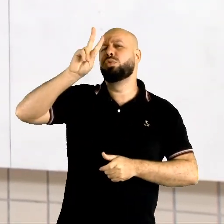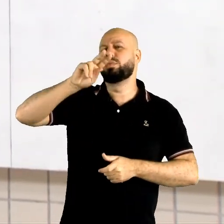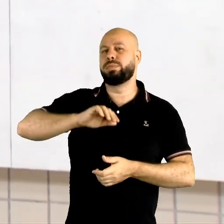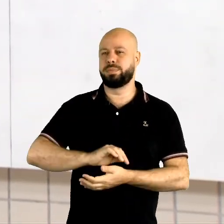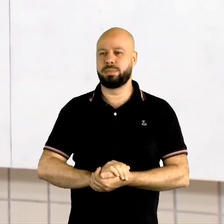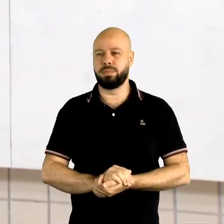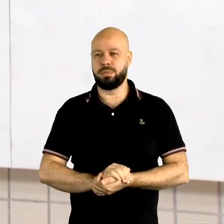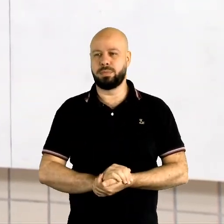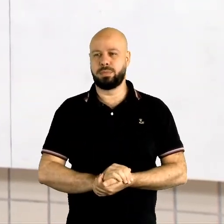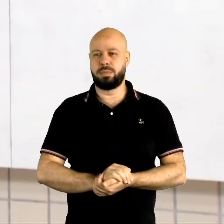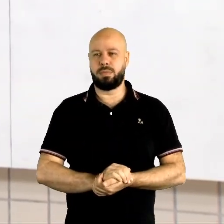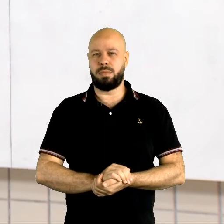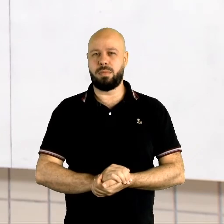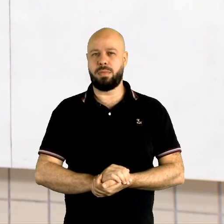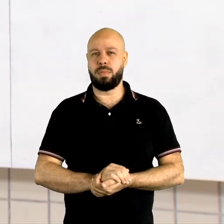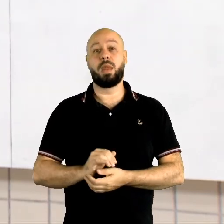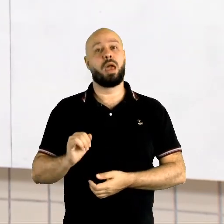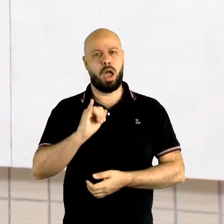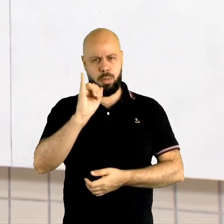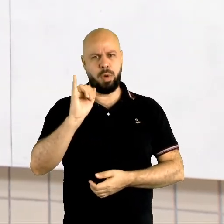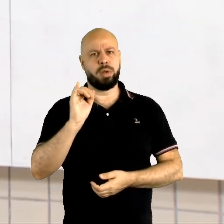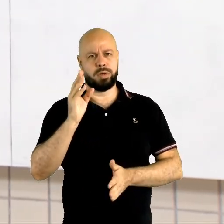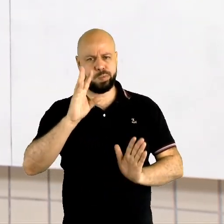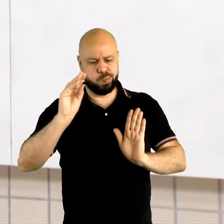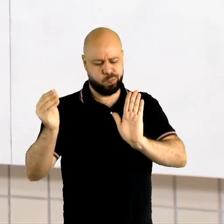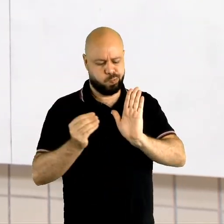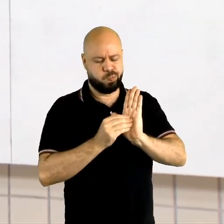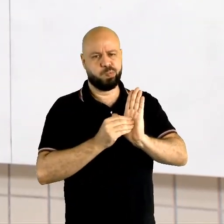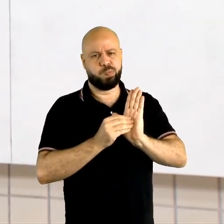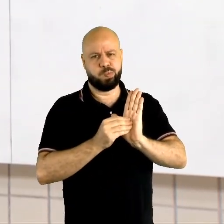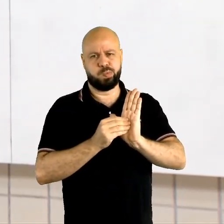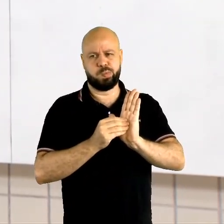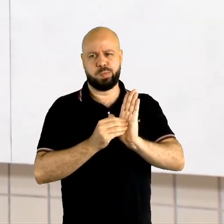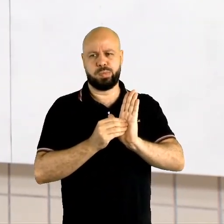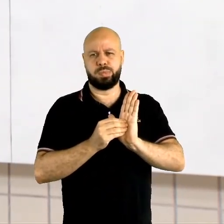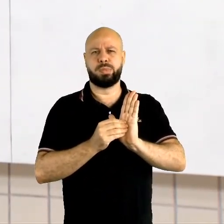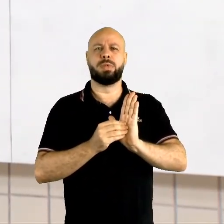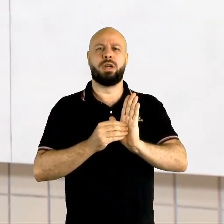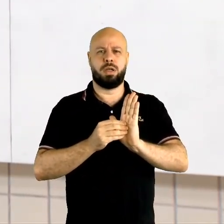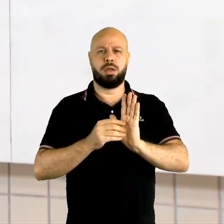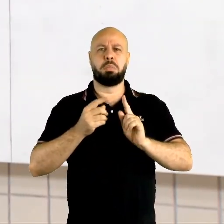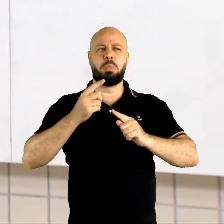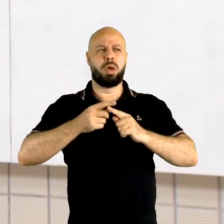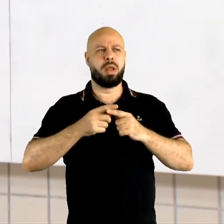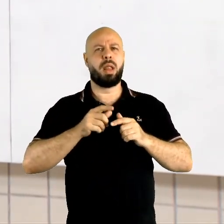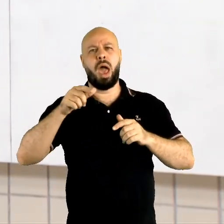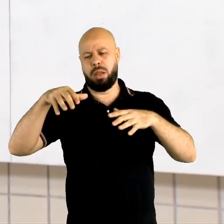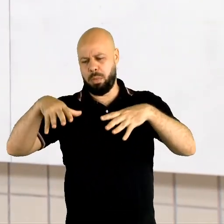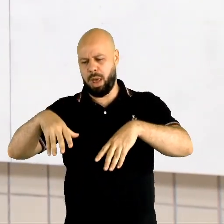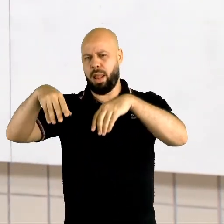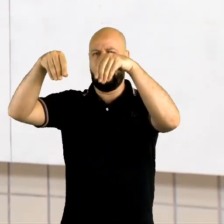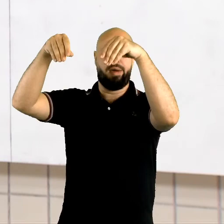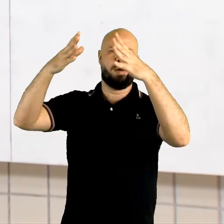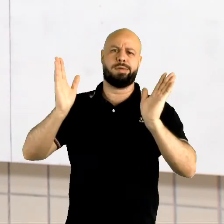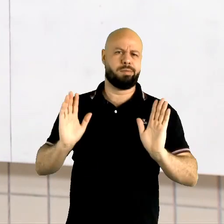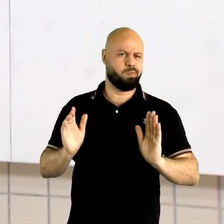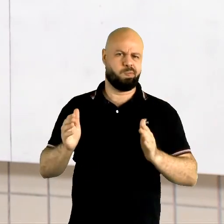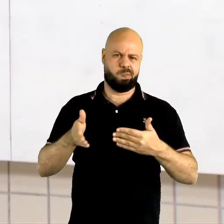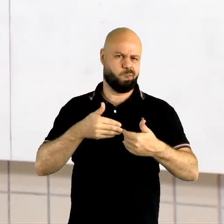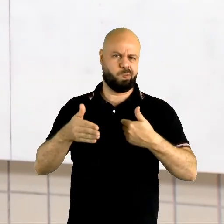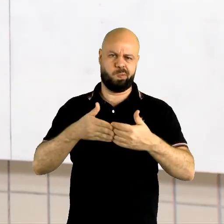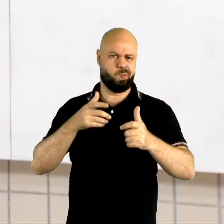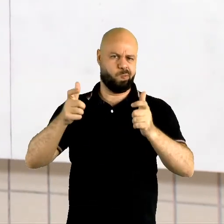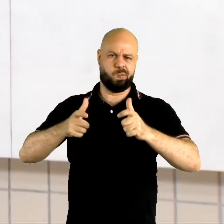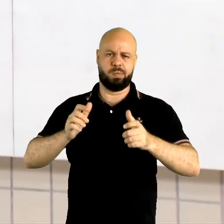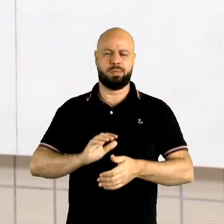acontece, é importante você colocar que a sua história está acontecendo no palácio, seja onde for. Então,